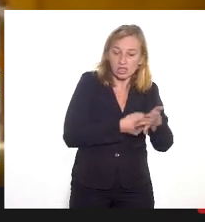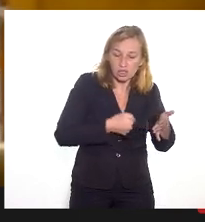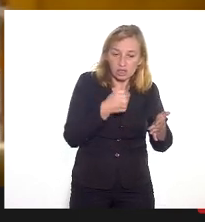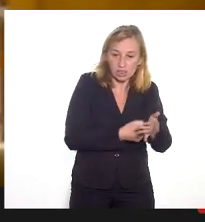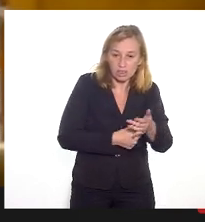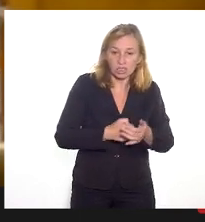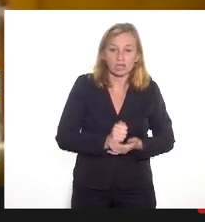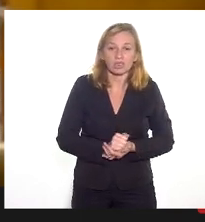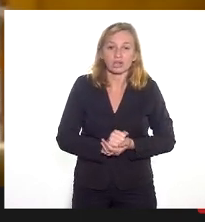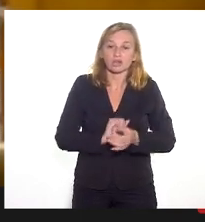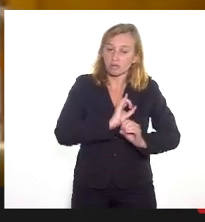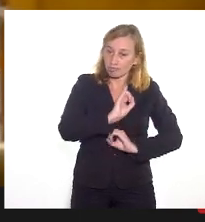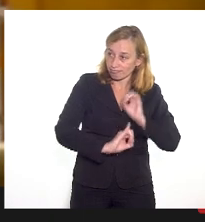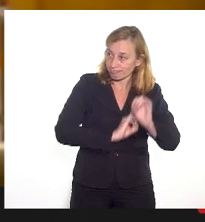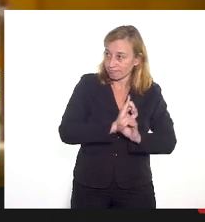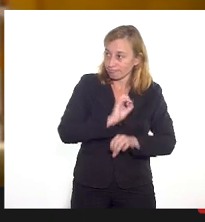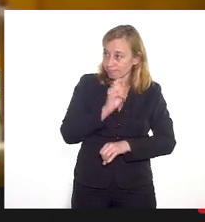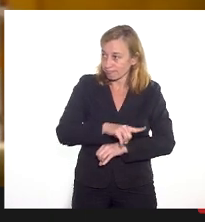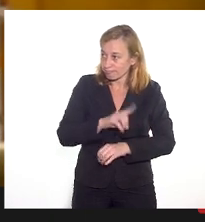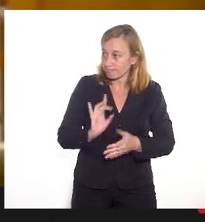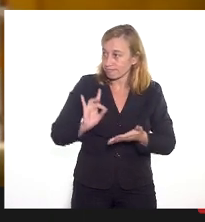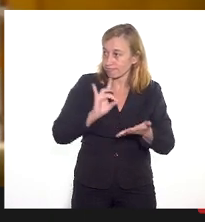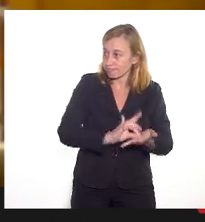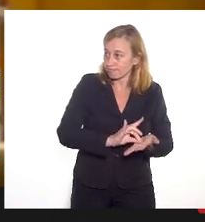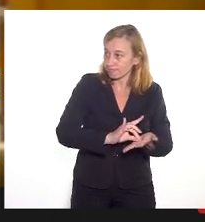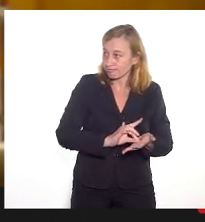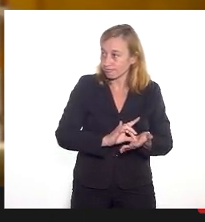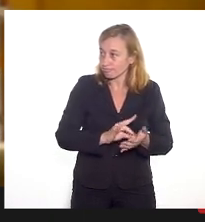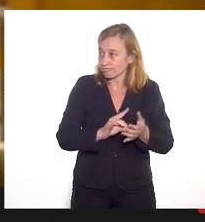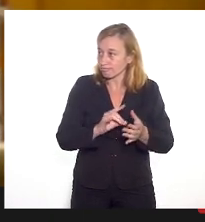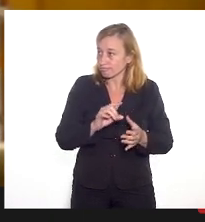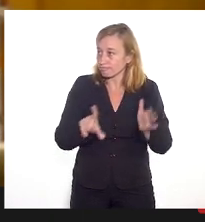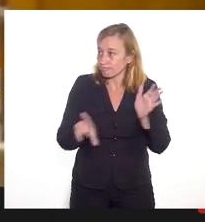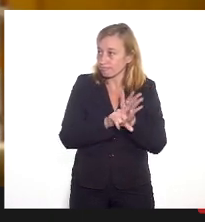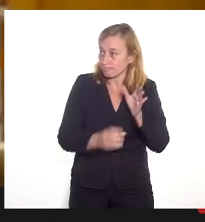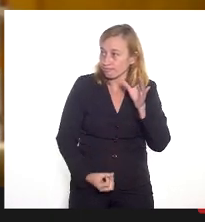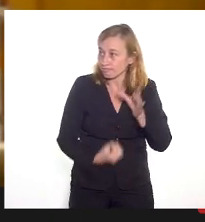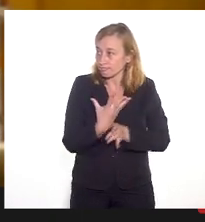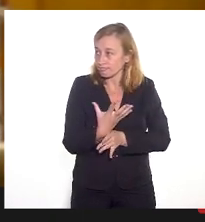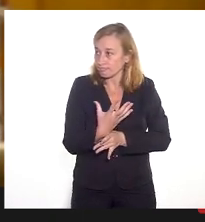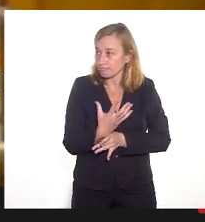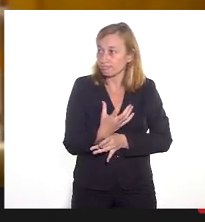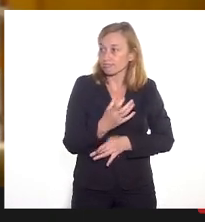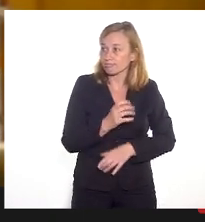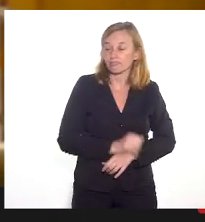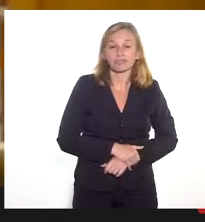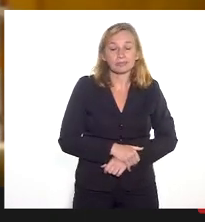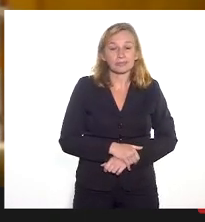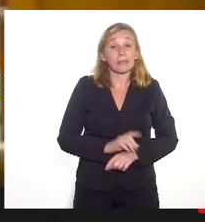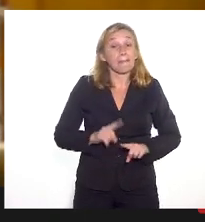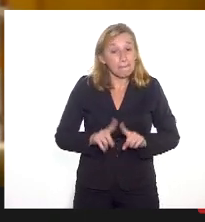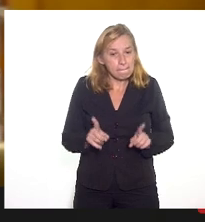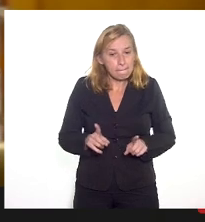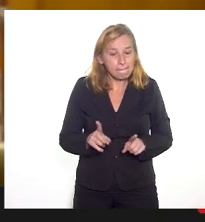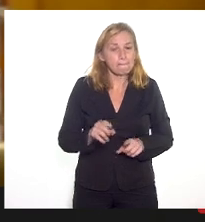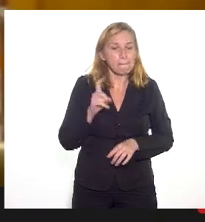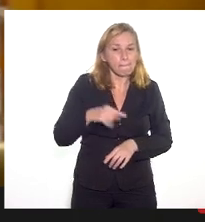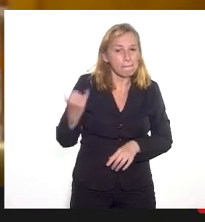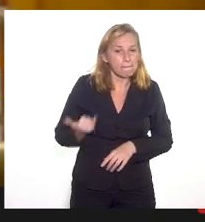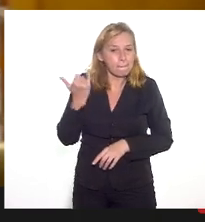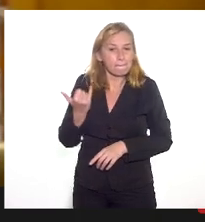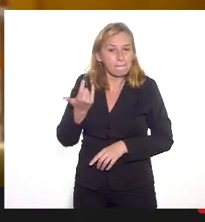passa pela internet, né? A realidade em que essa lei foi formulada era uma outra realidade. Hoje a realidade é essa. Mas é muito importante que a